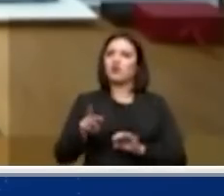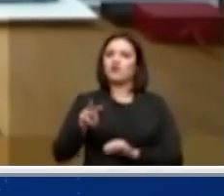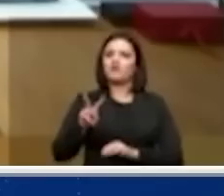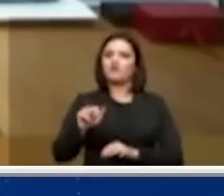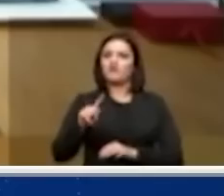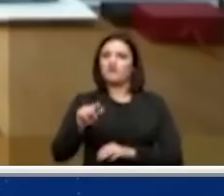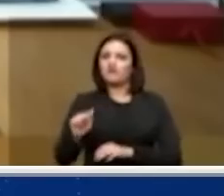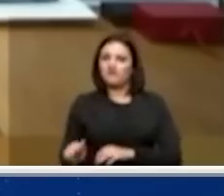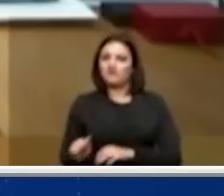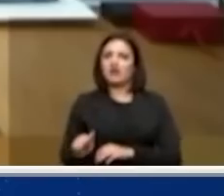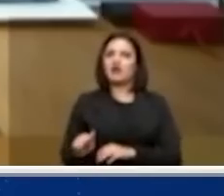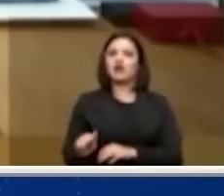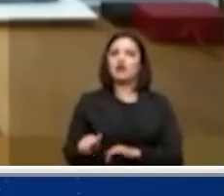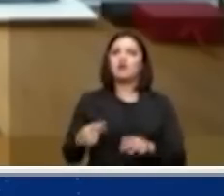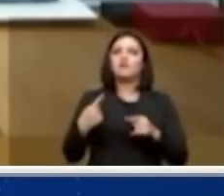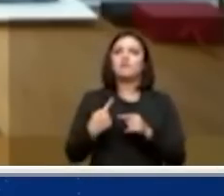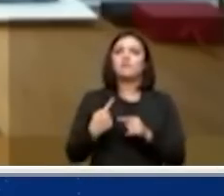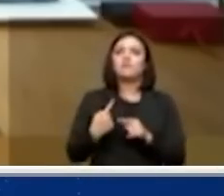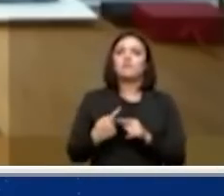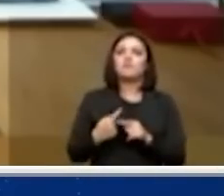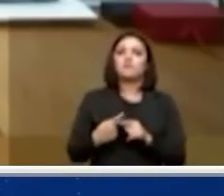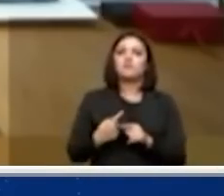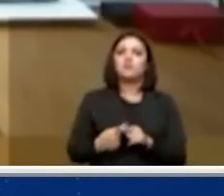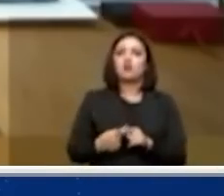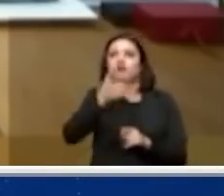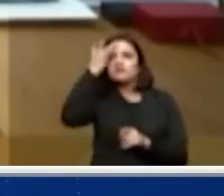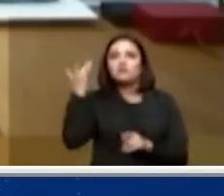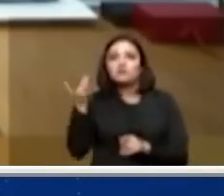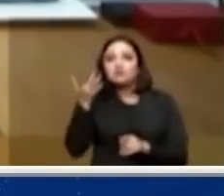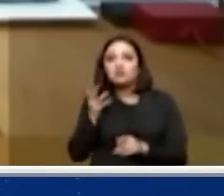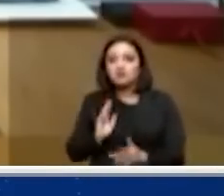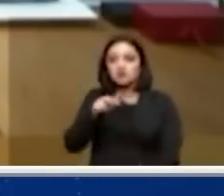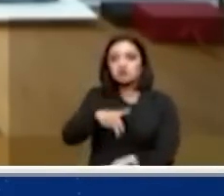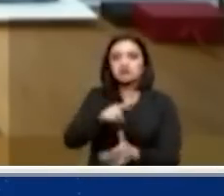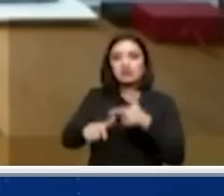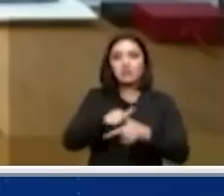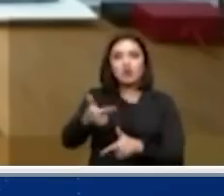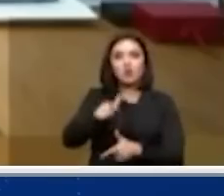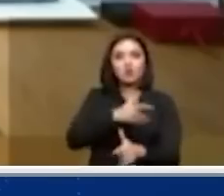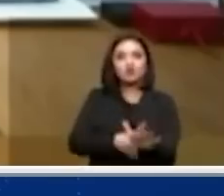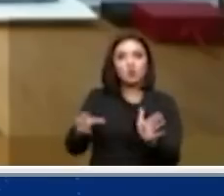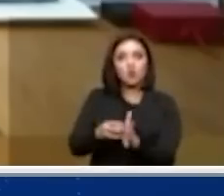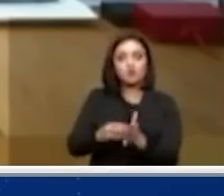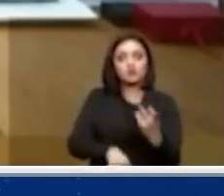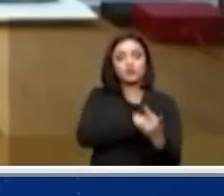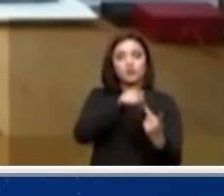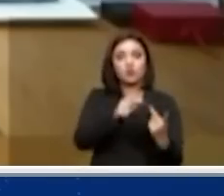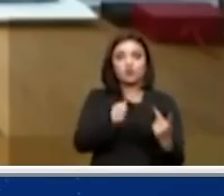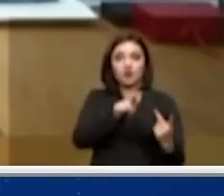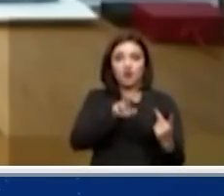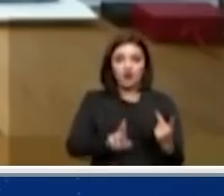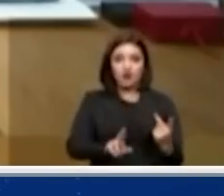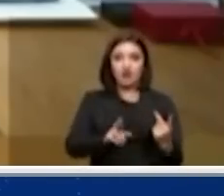que não foi montado para isso começar a deliberar conversar não continuar deliberando sobre tudo